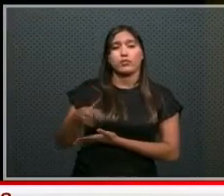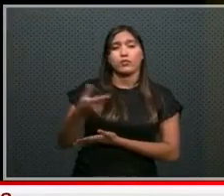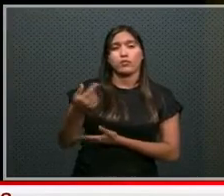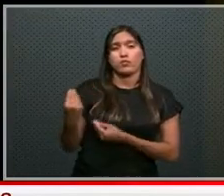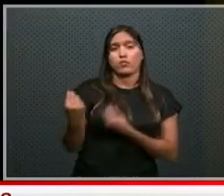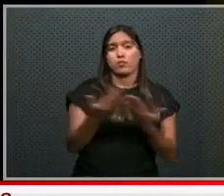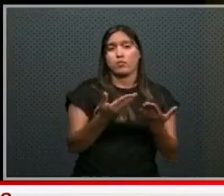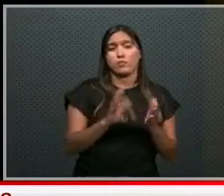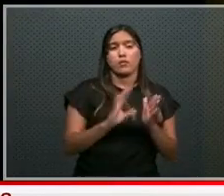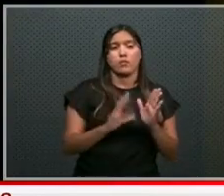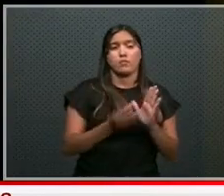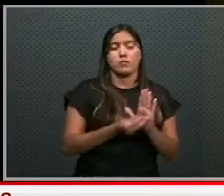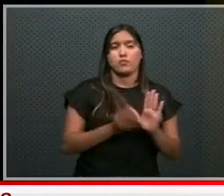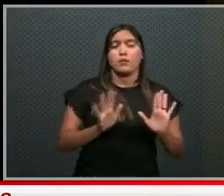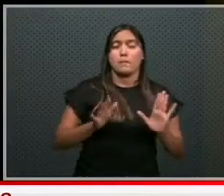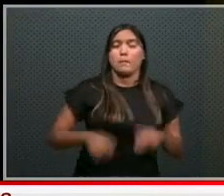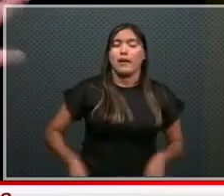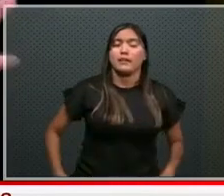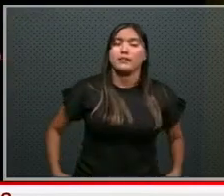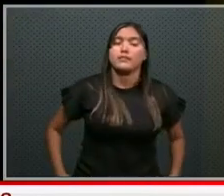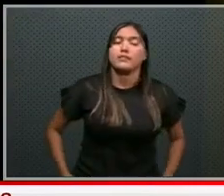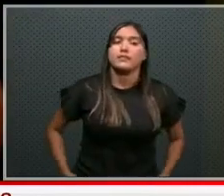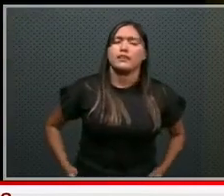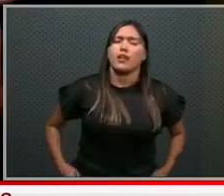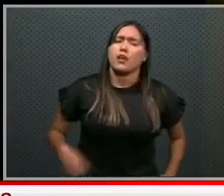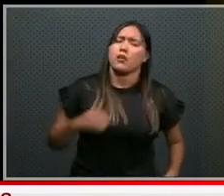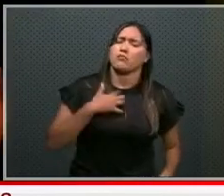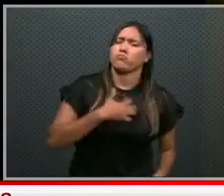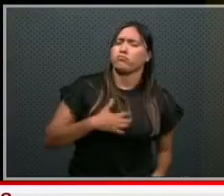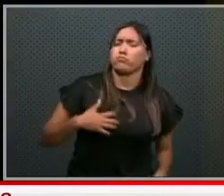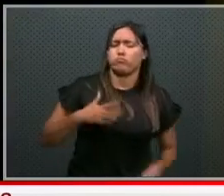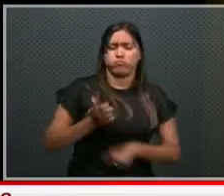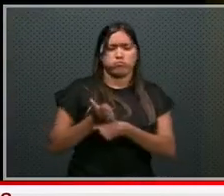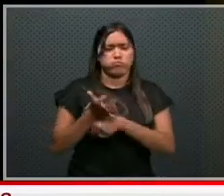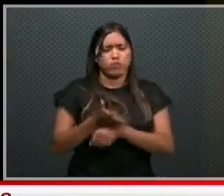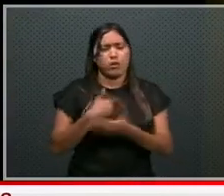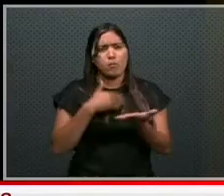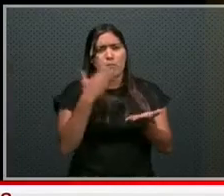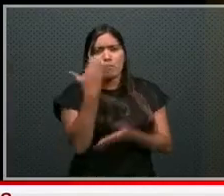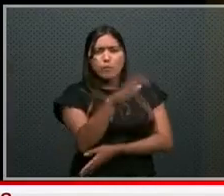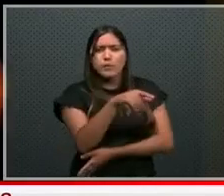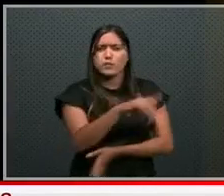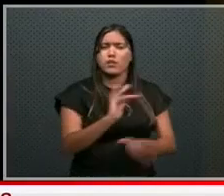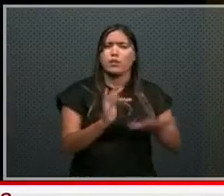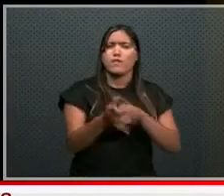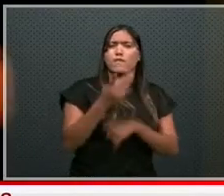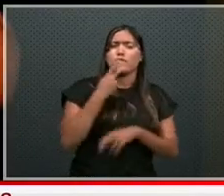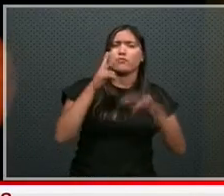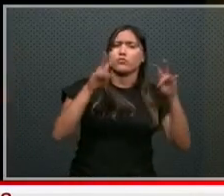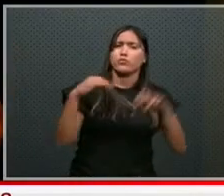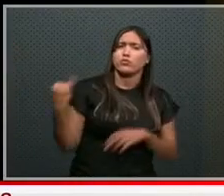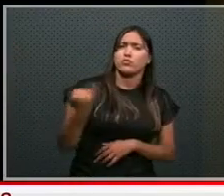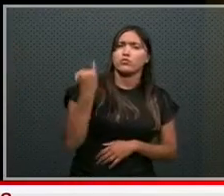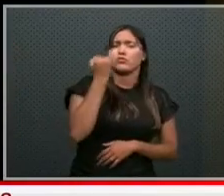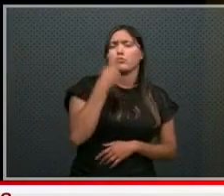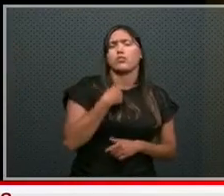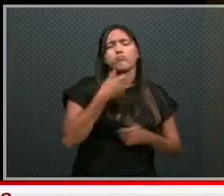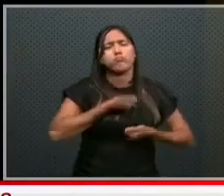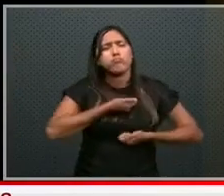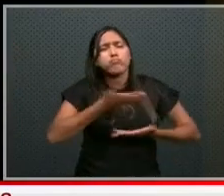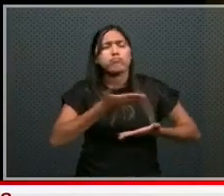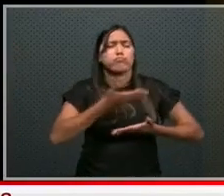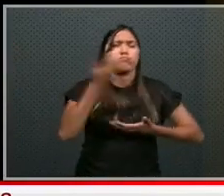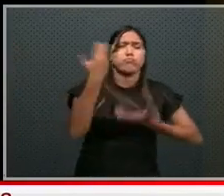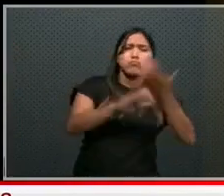para Amazônia e quando eu indignada né de madrugada ainda publiquei isso nas redes sociais falando da importância de se manifestar